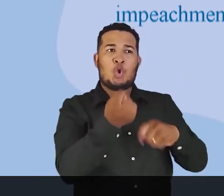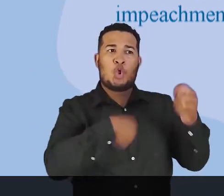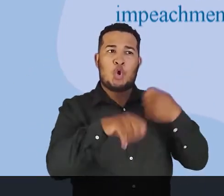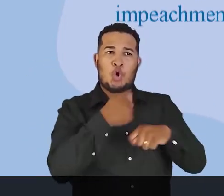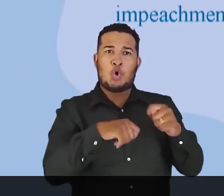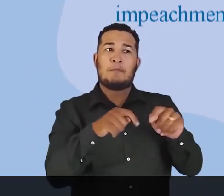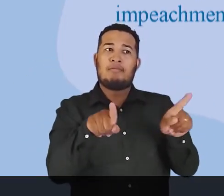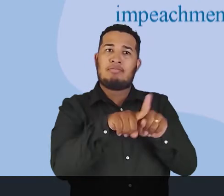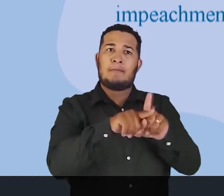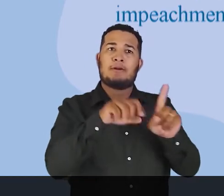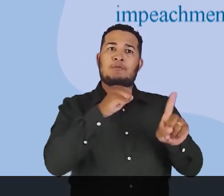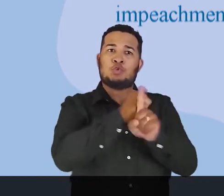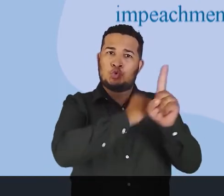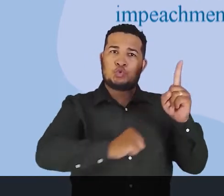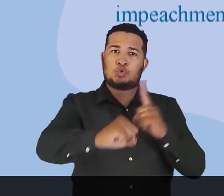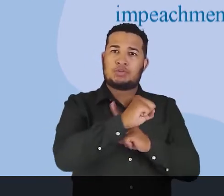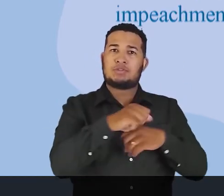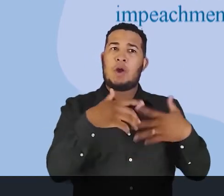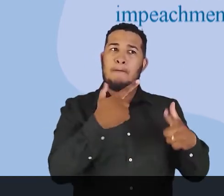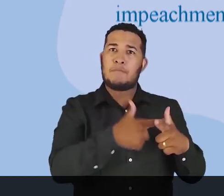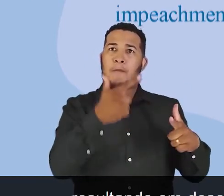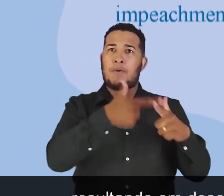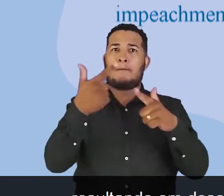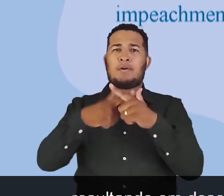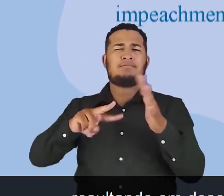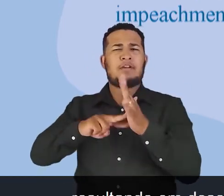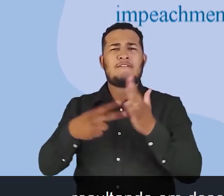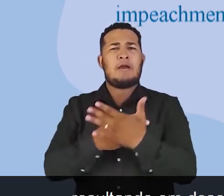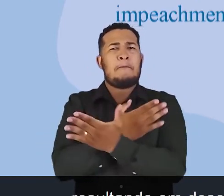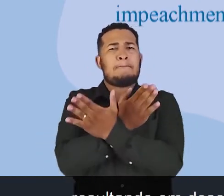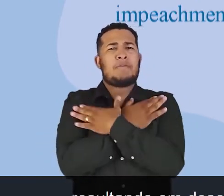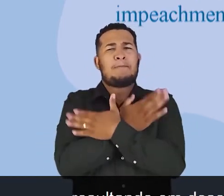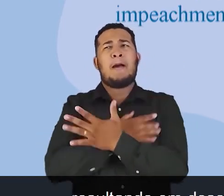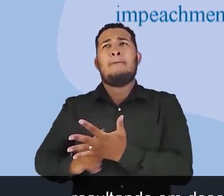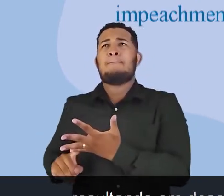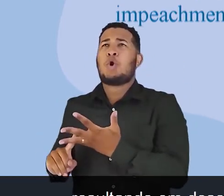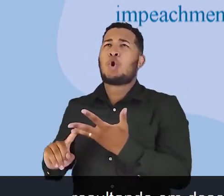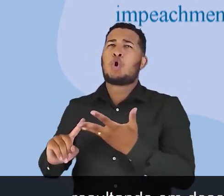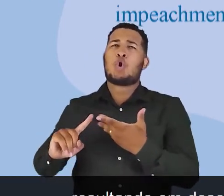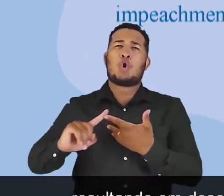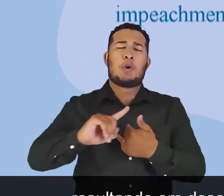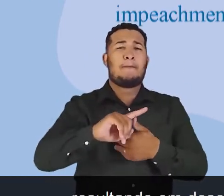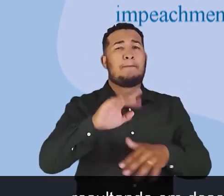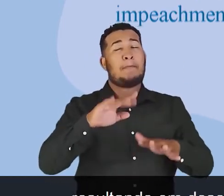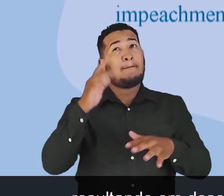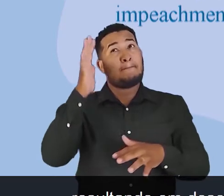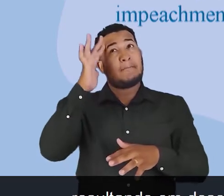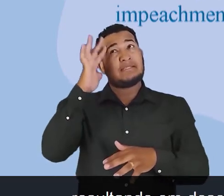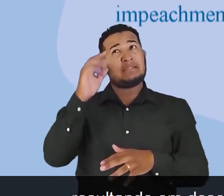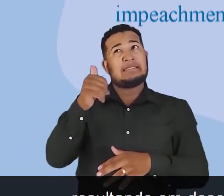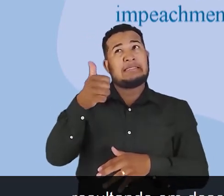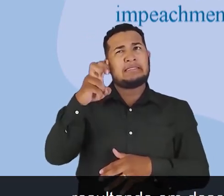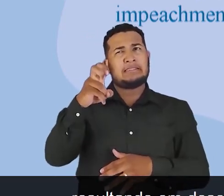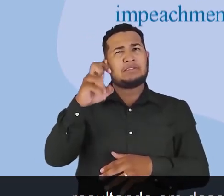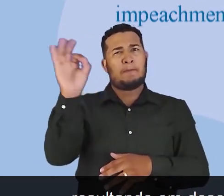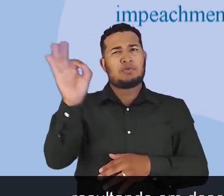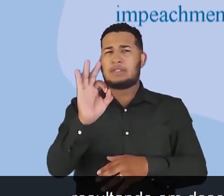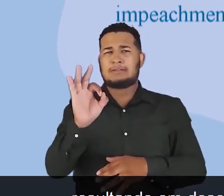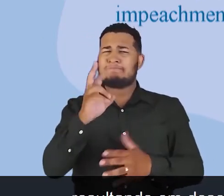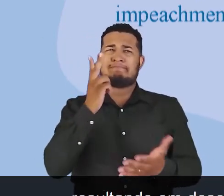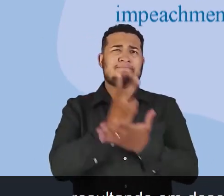situações econômicas e sociais. Resultou aí em desemprego na Argentina que superava 15% e